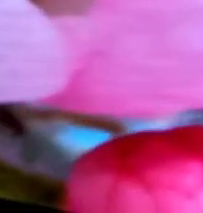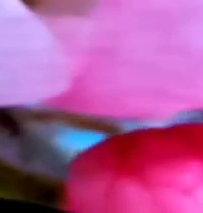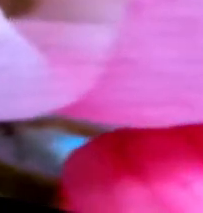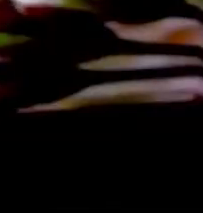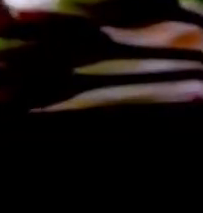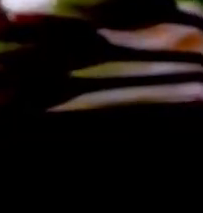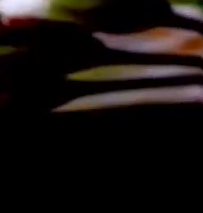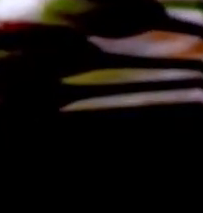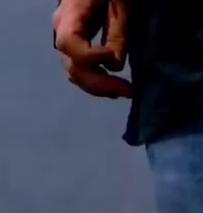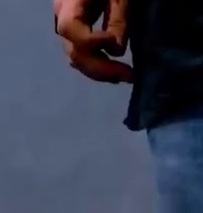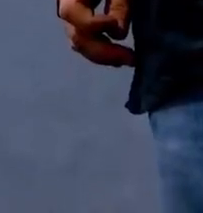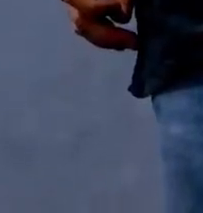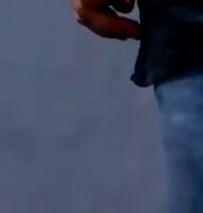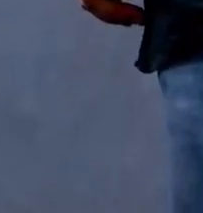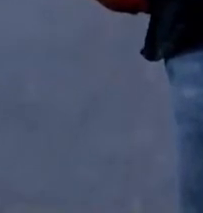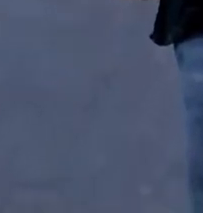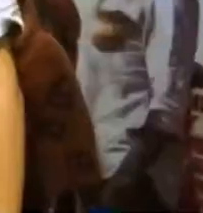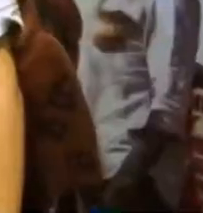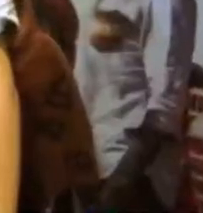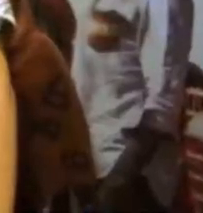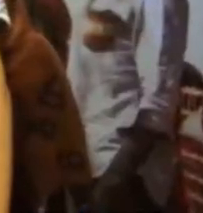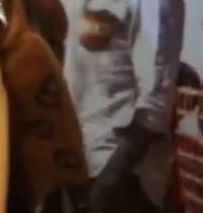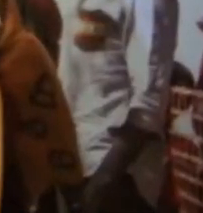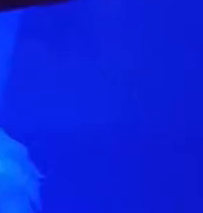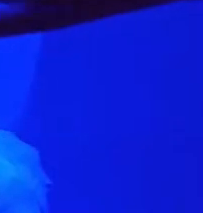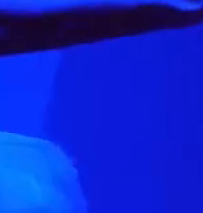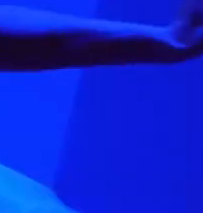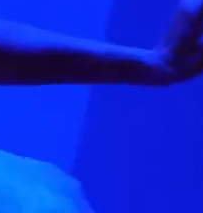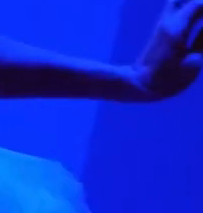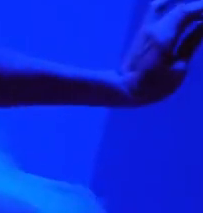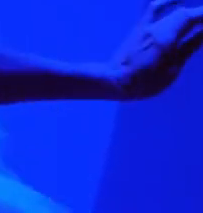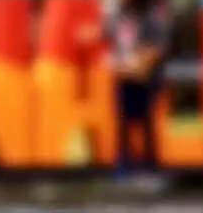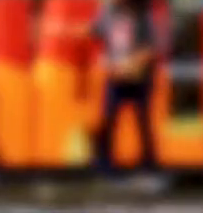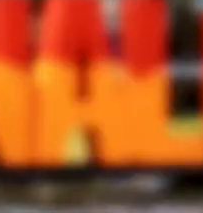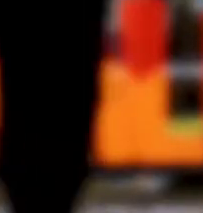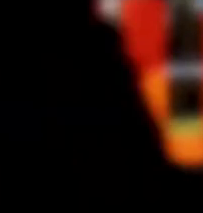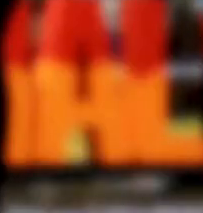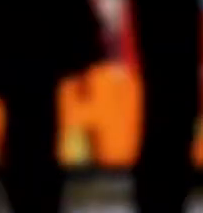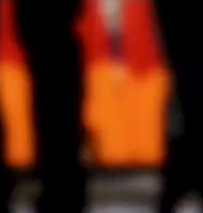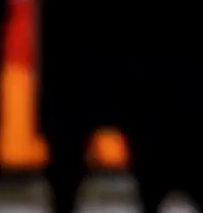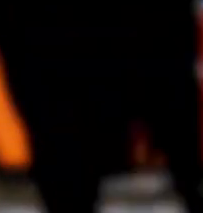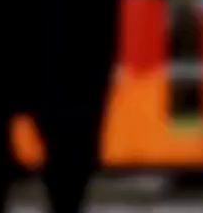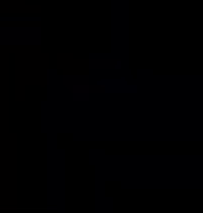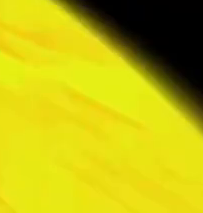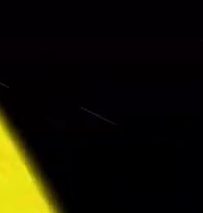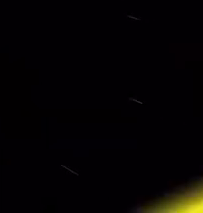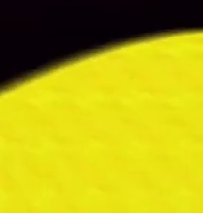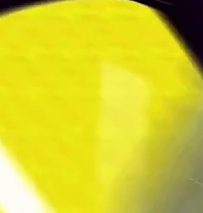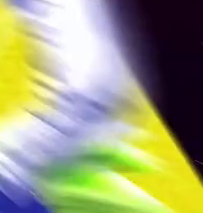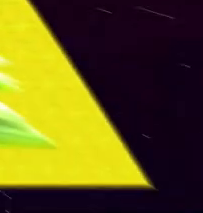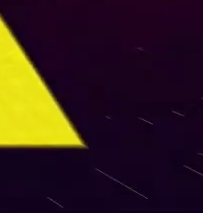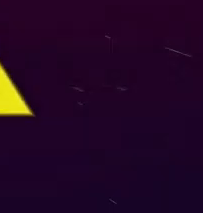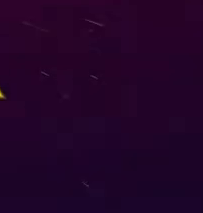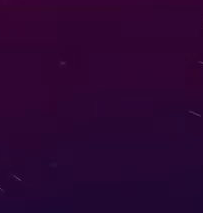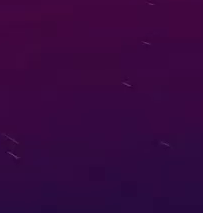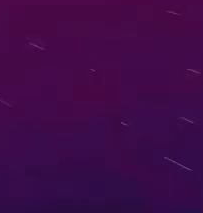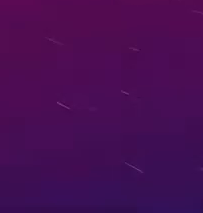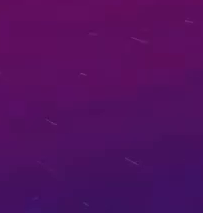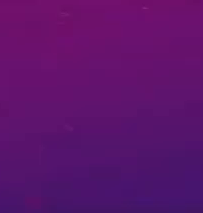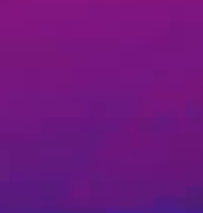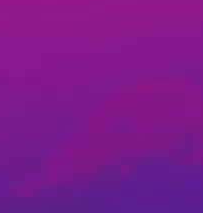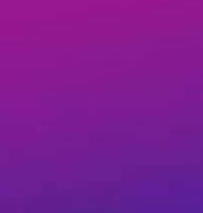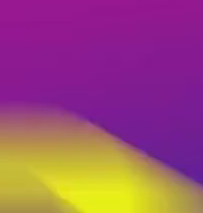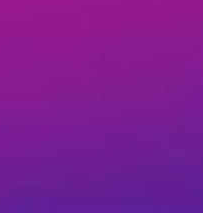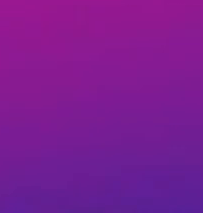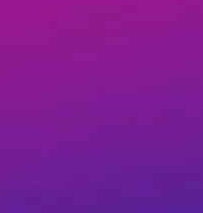a edição especial de 40 anos da Bienal viu irá lançar Suas Emoções Bienal do Livro Rio